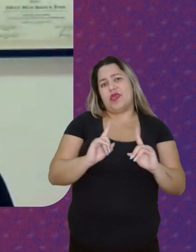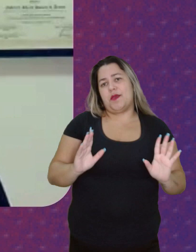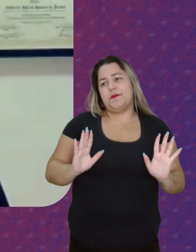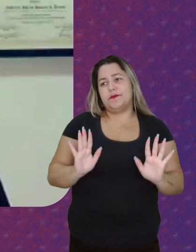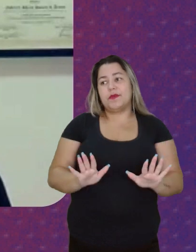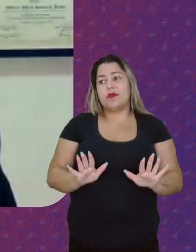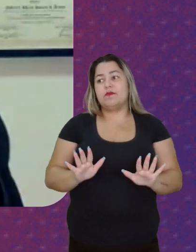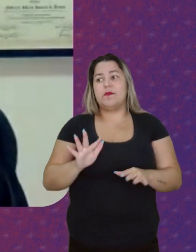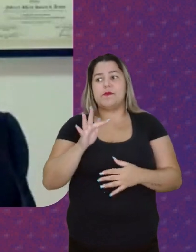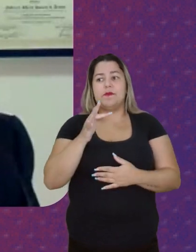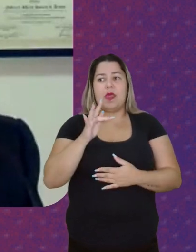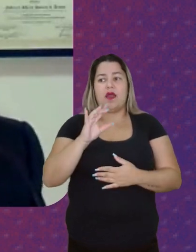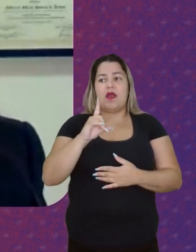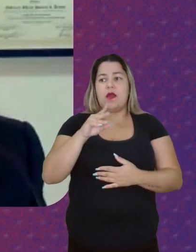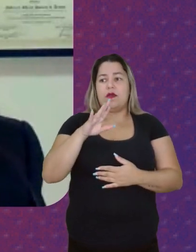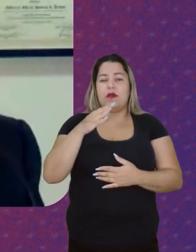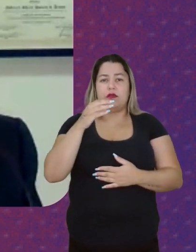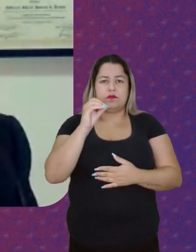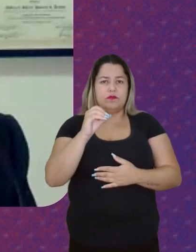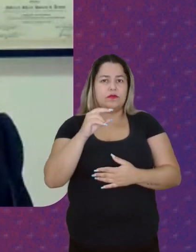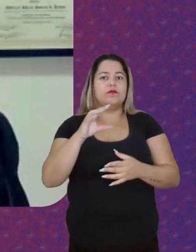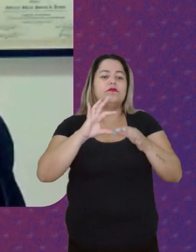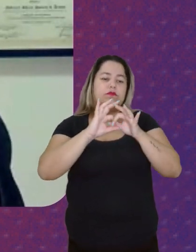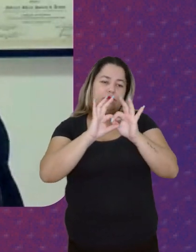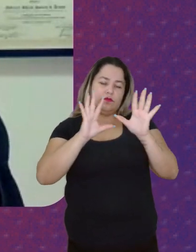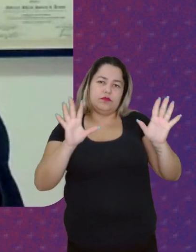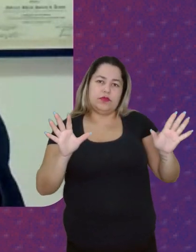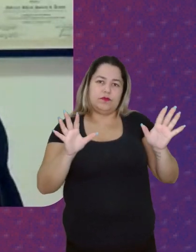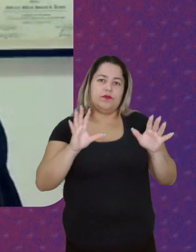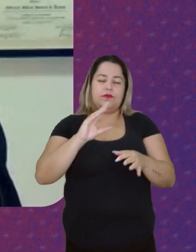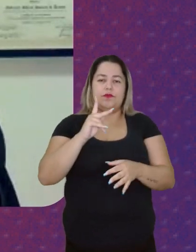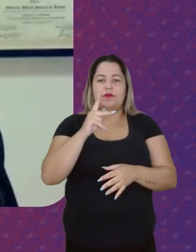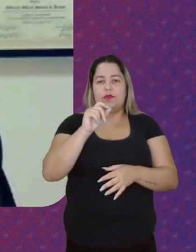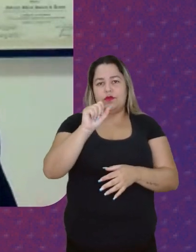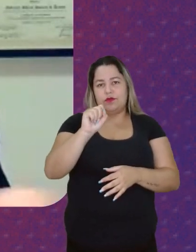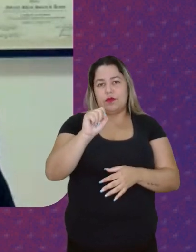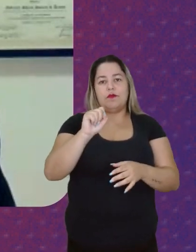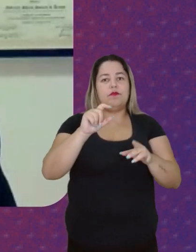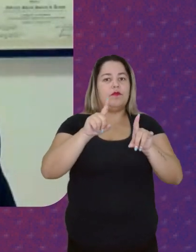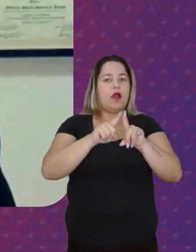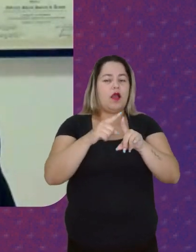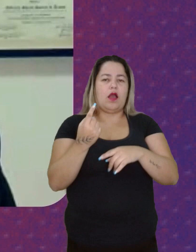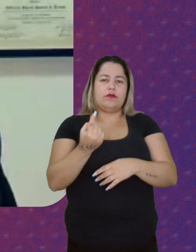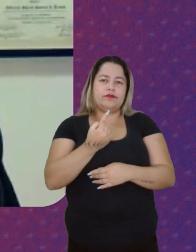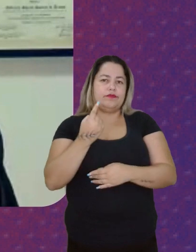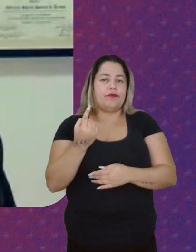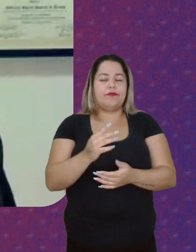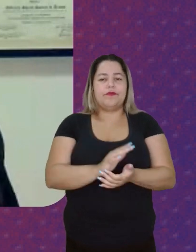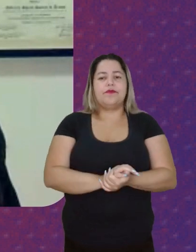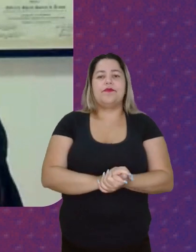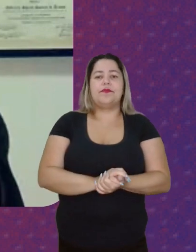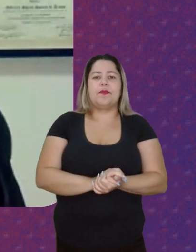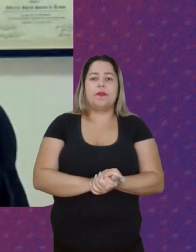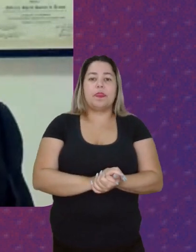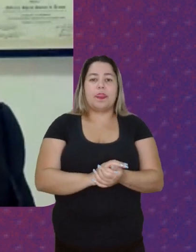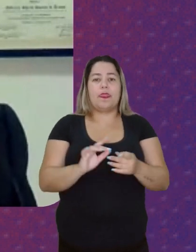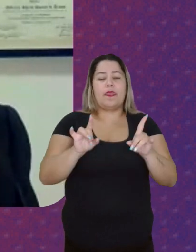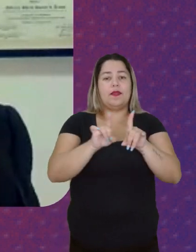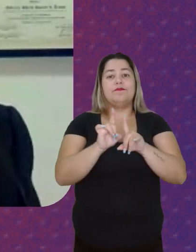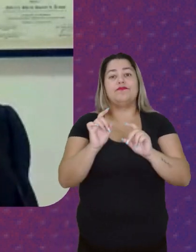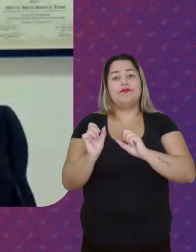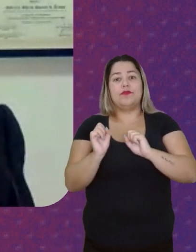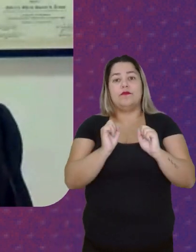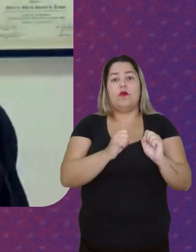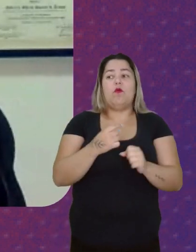com a federação isso vai voltar a ser permitido, não é mesmo? Vai ser uma chapa única, porque os partidos vão se unir em federação e vão poder apresentar uma